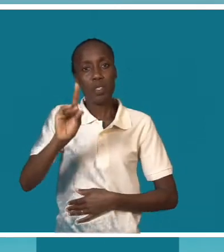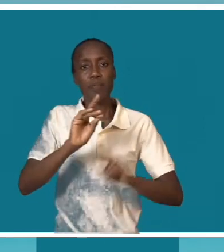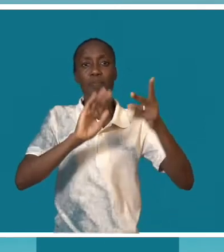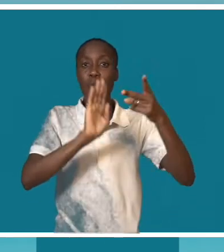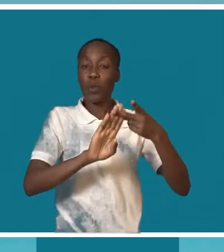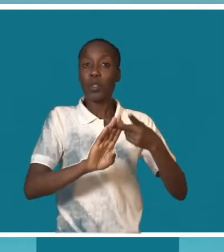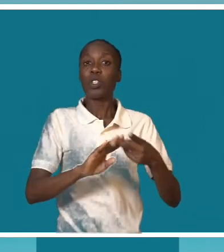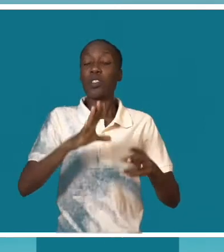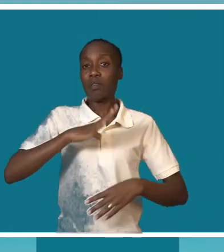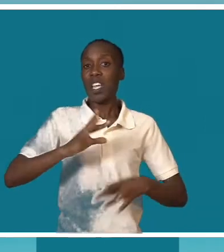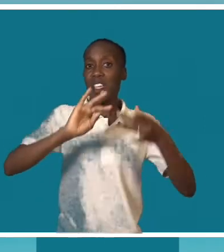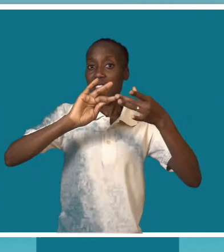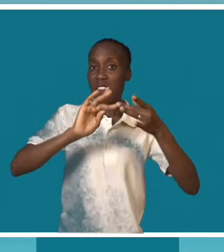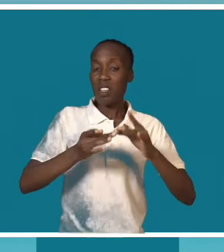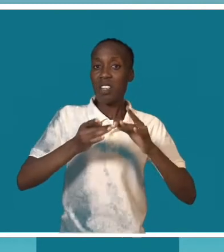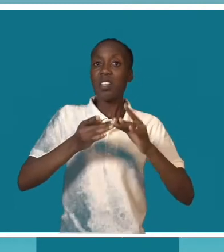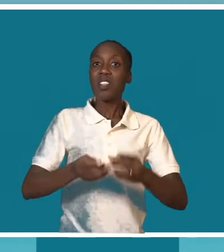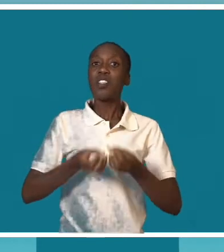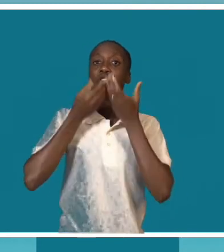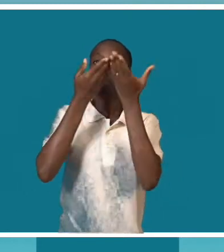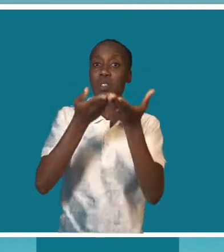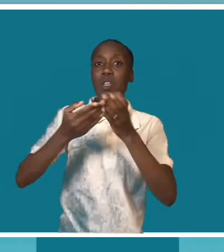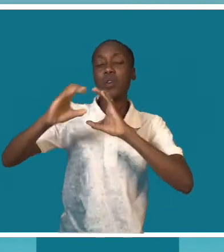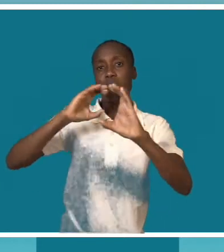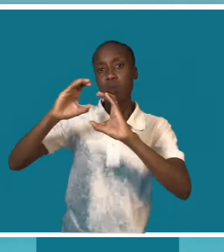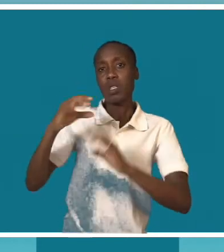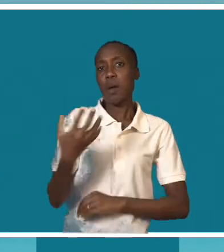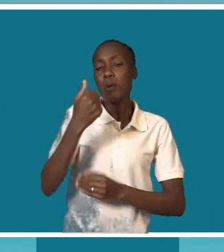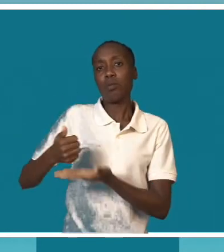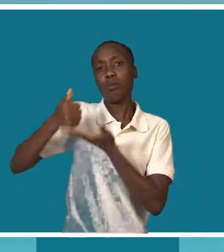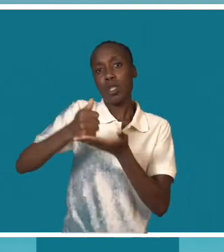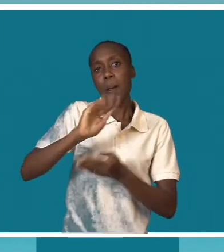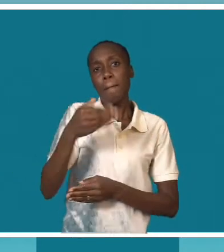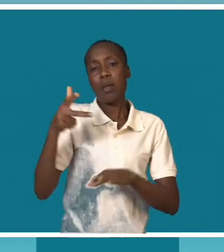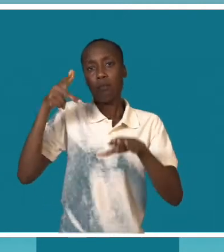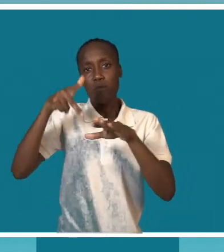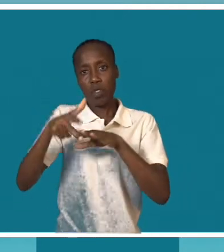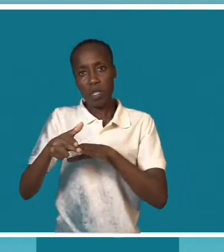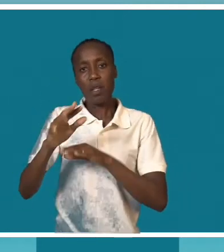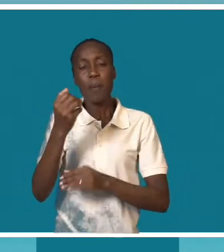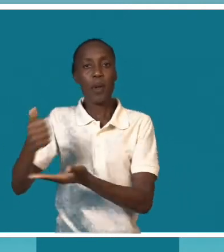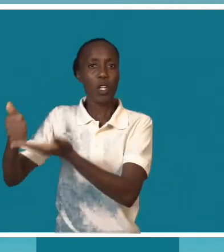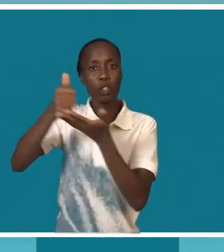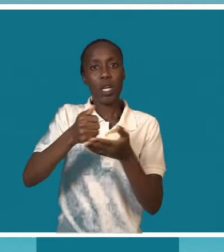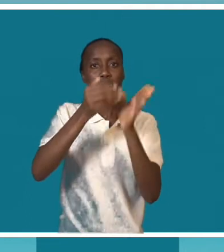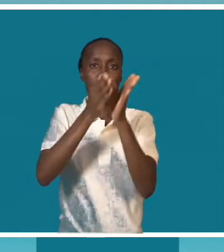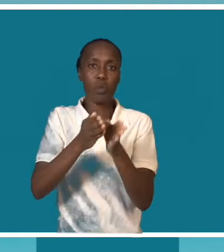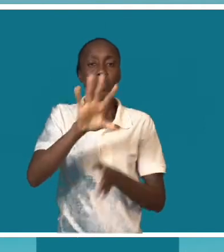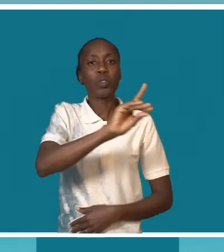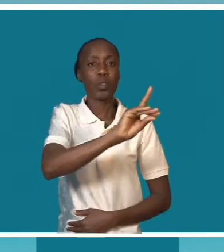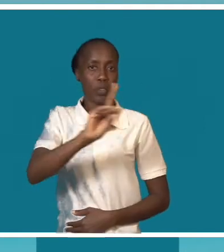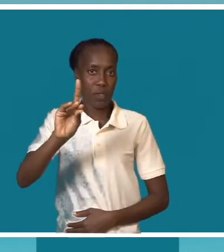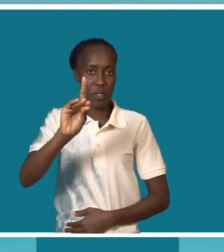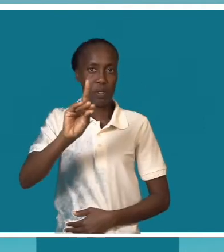deficiência e, dois, como as tecnologias de informação e comunicação podem contribuir para trazer soluções que possam apoiar